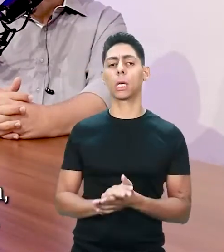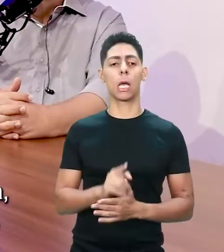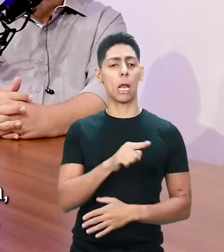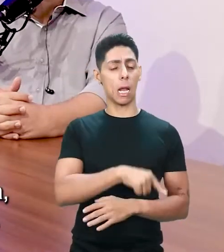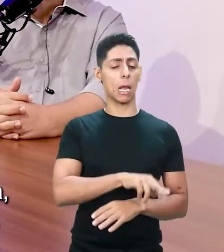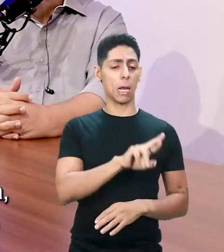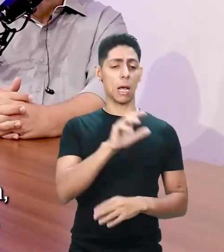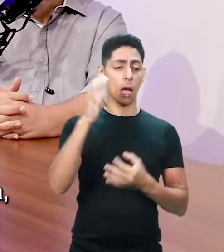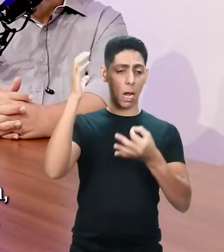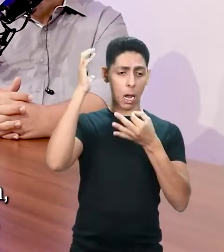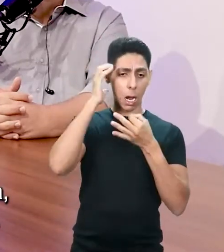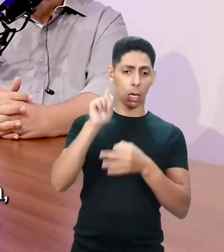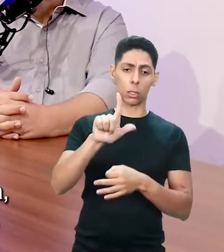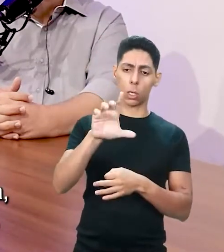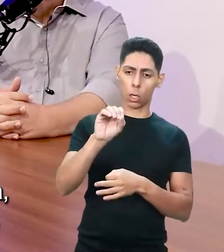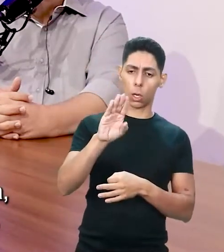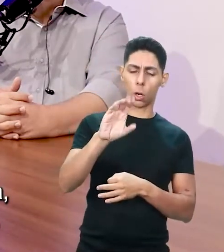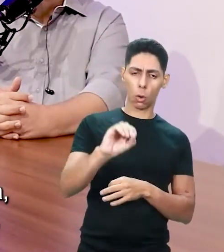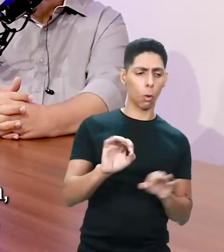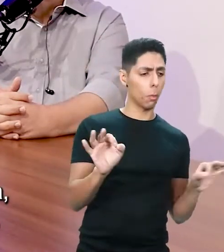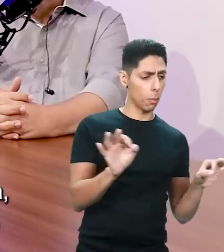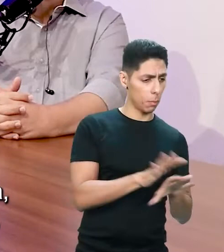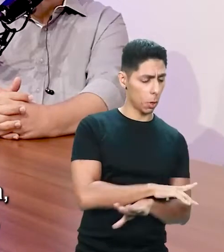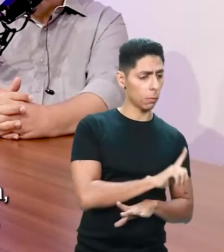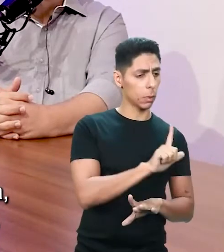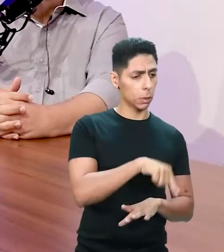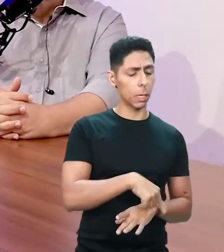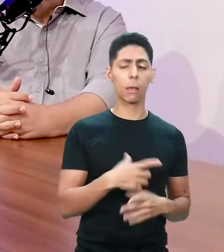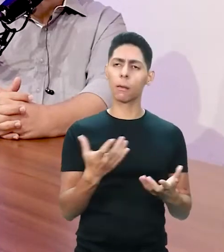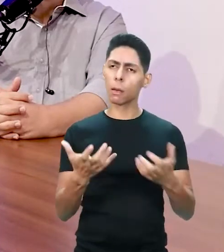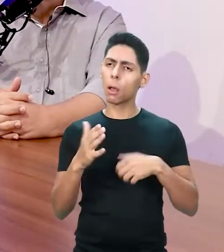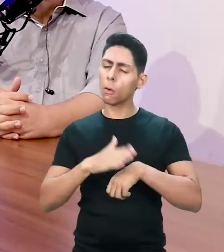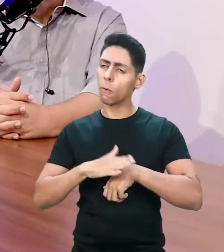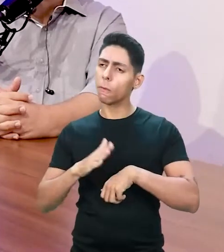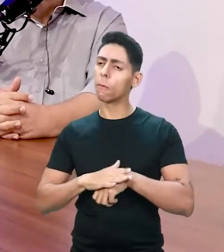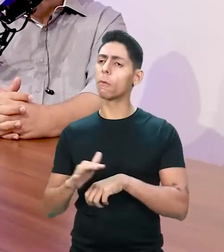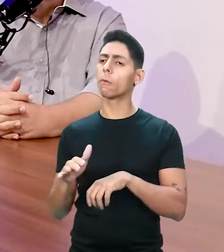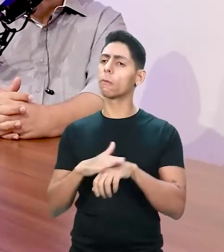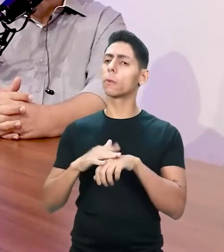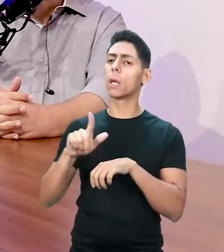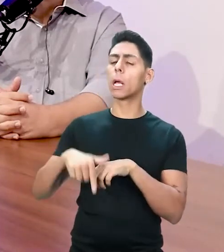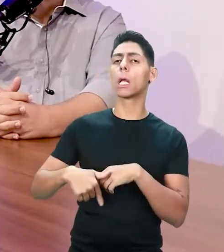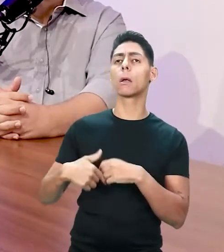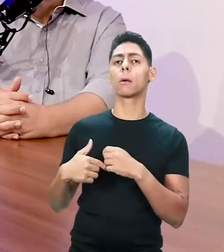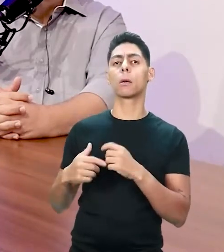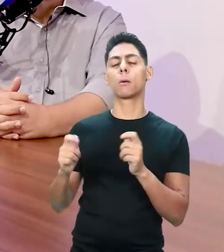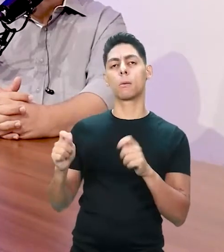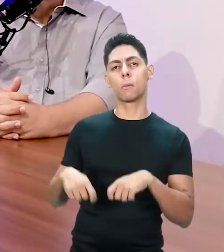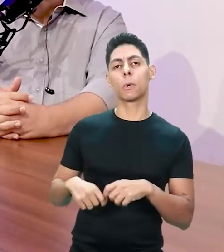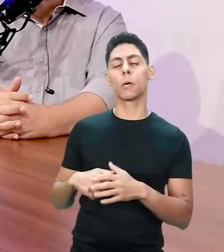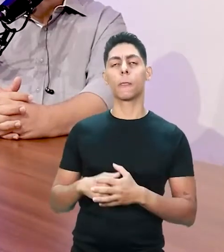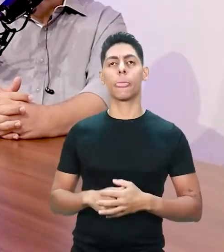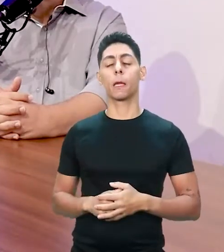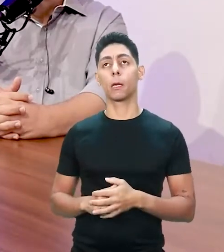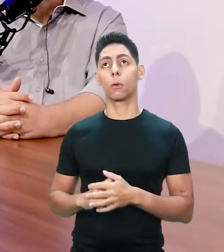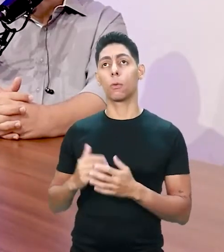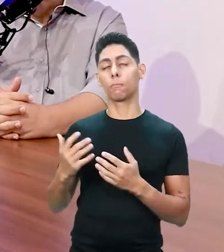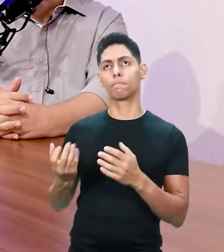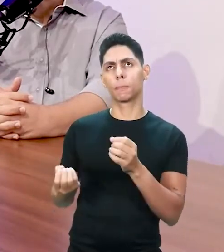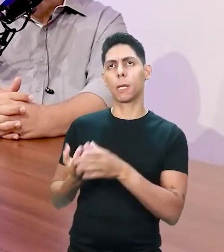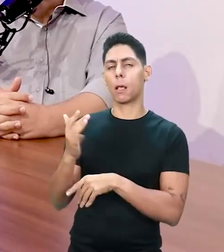na verdade, isso é assunto para um outro dia, outro momento a gente conversa sobre isso, eu criei as circunstâncias para ser saído,